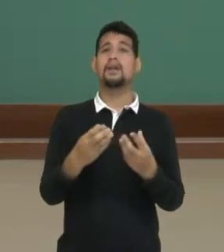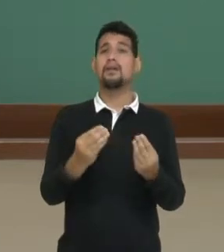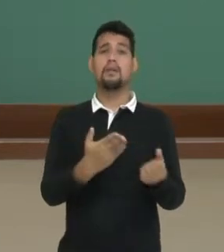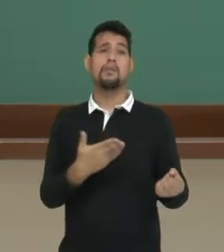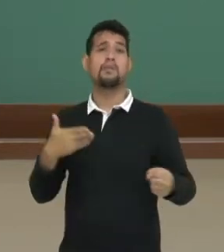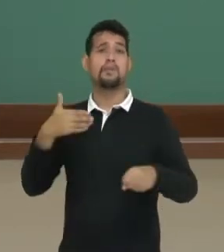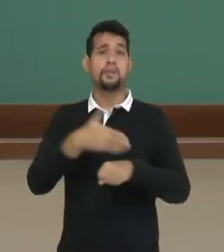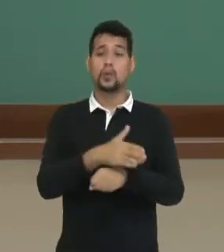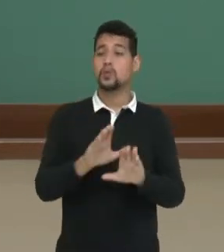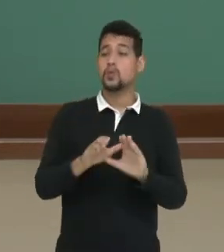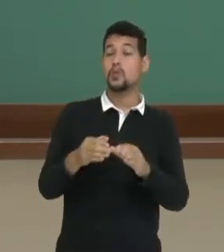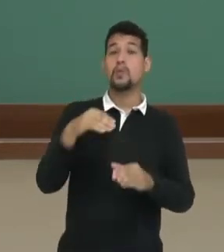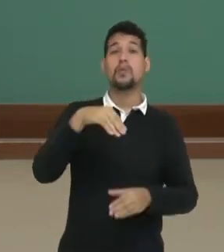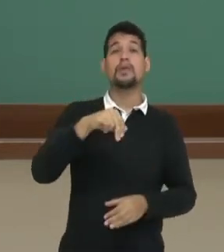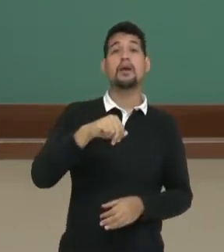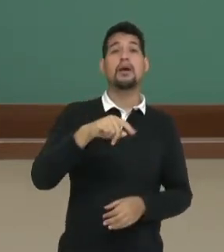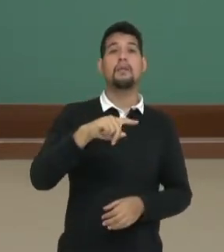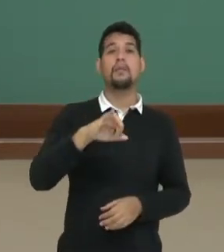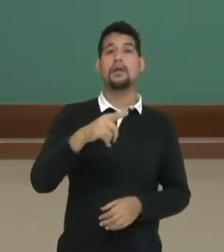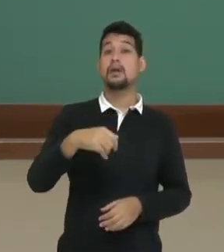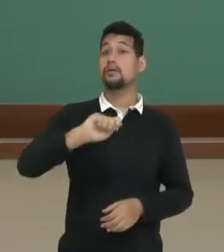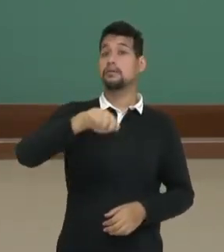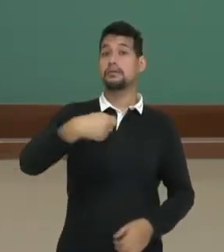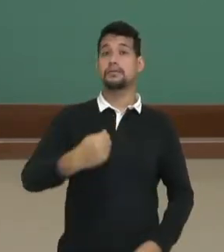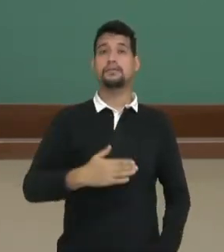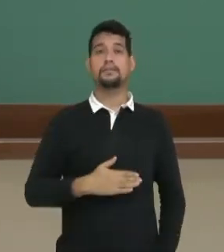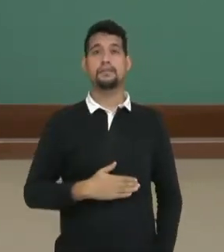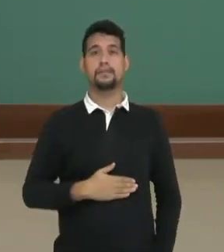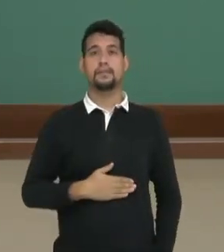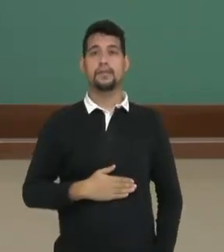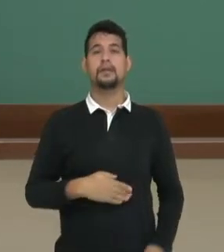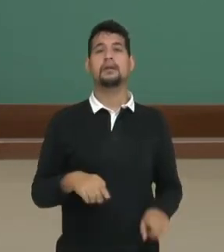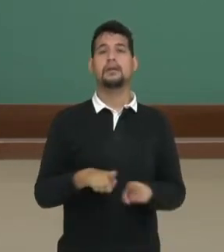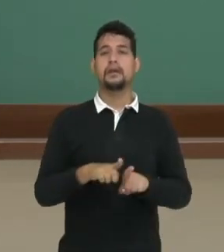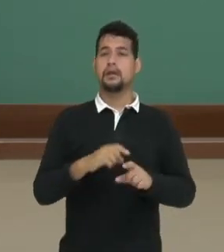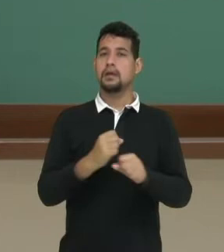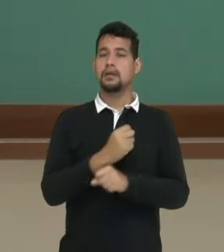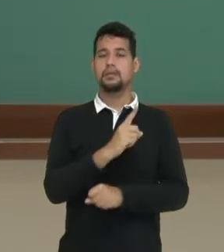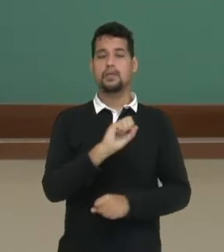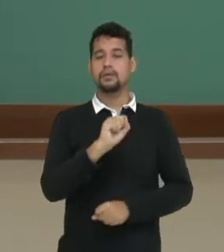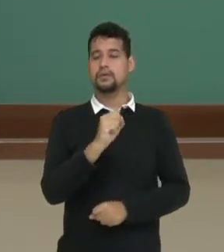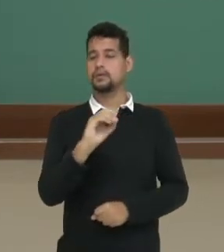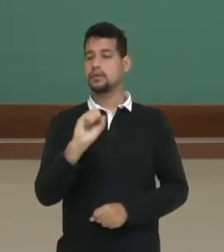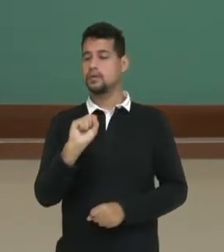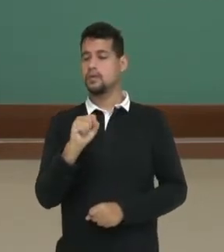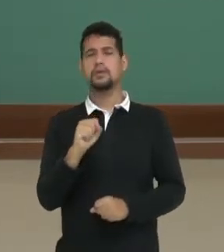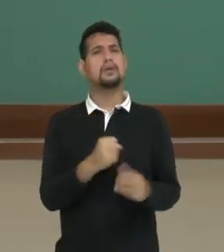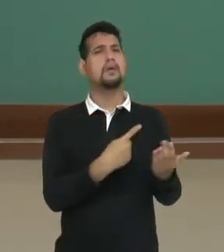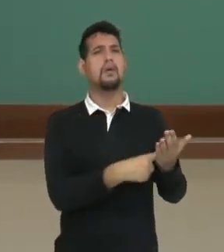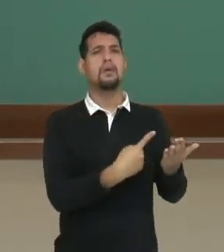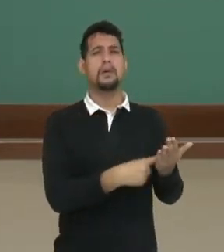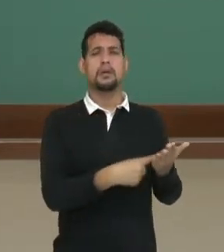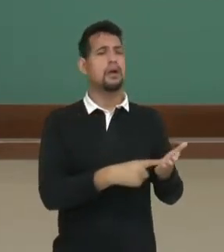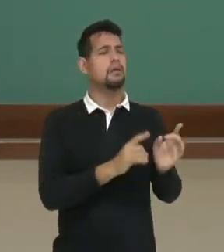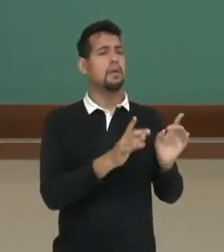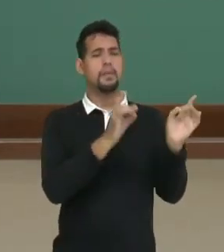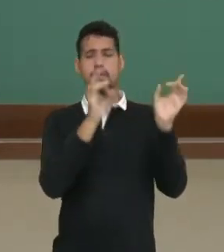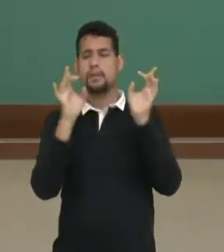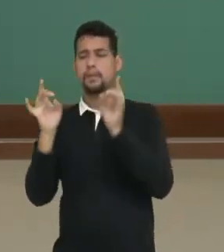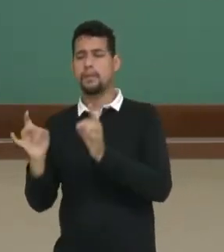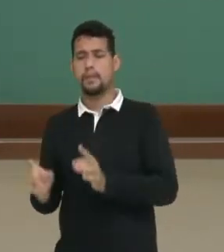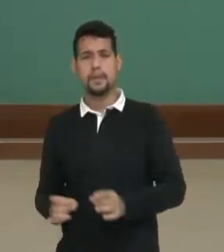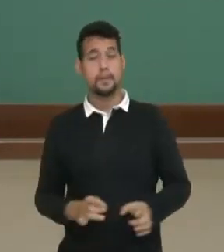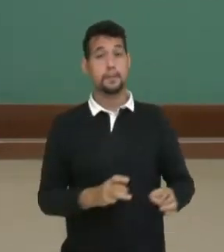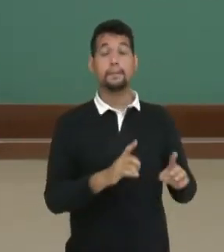Sendo assim, transferiram a corte para o Brasil no ano de 1808, né? Tratado do Comércio e Navegação, mais